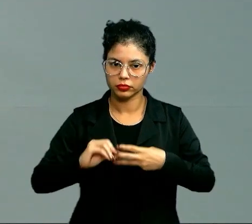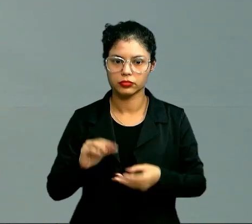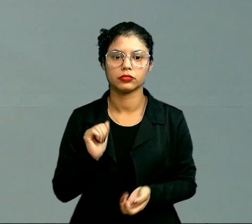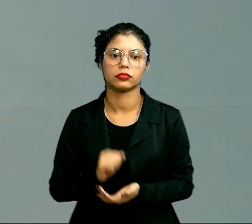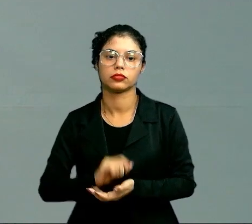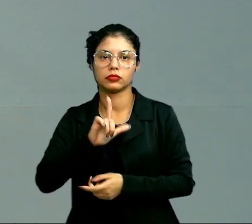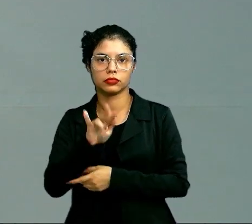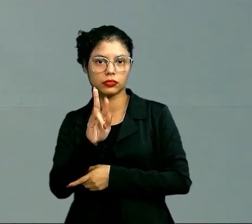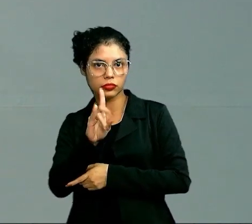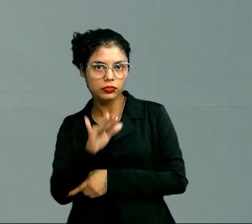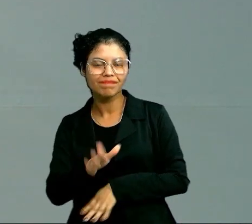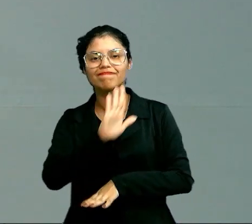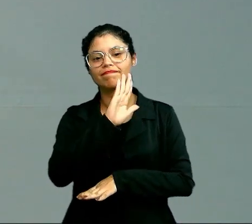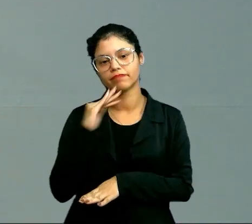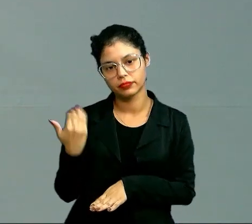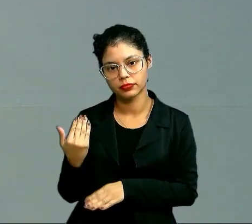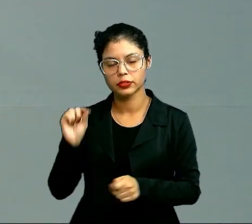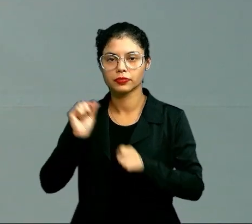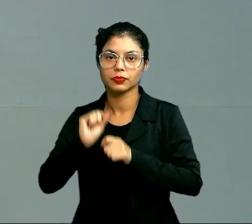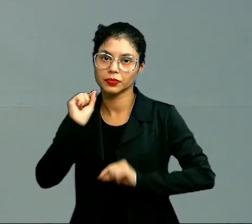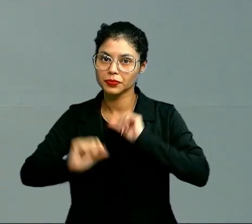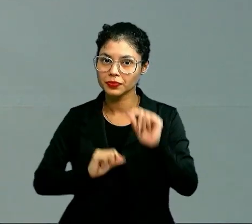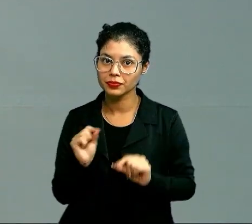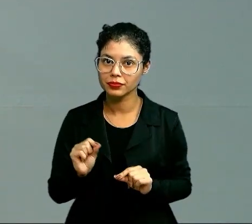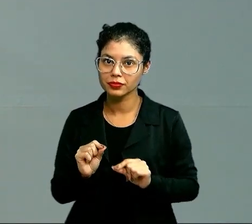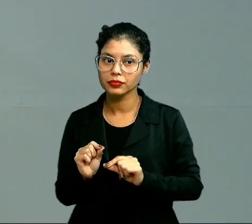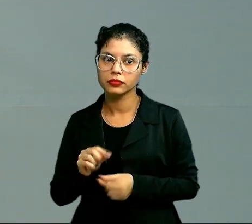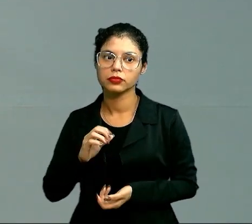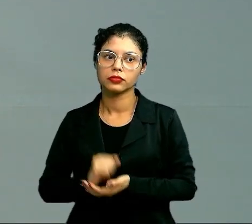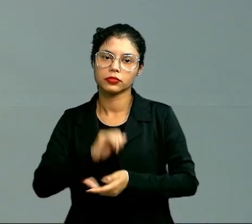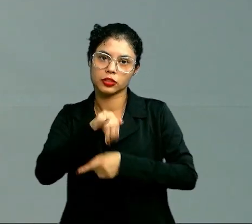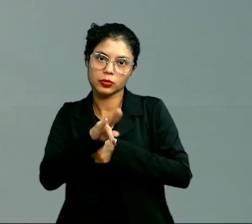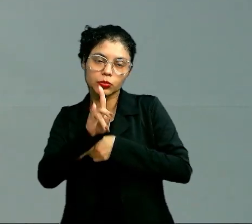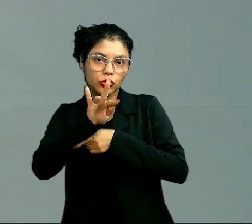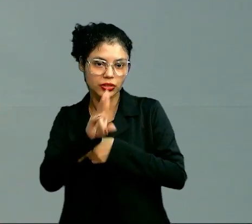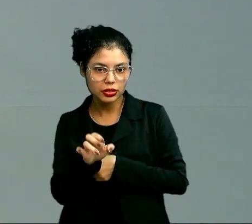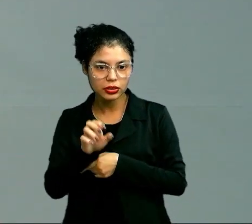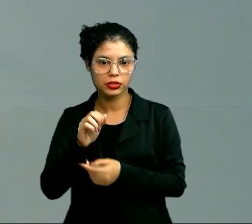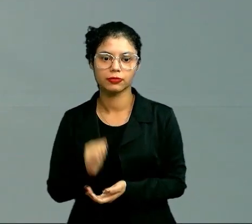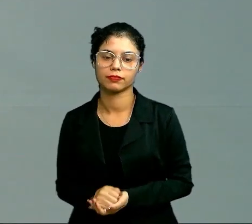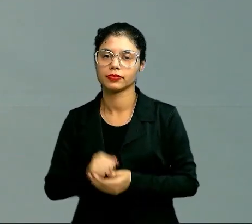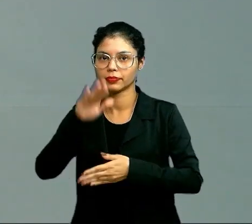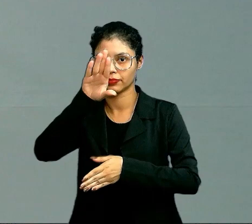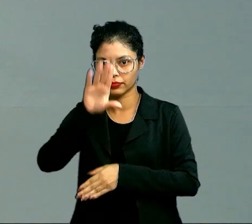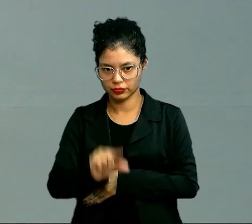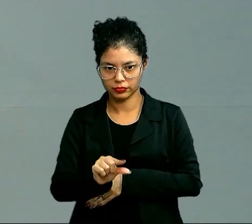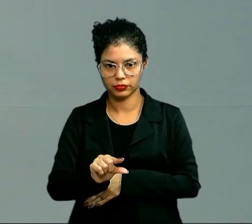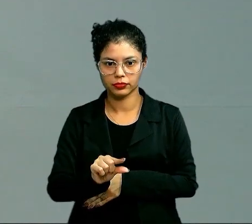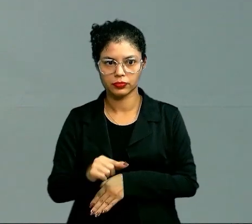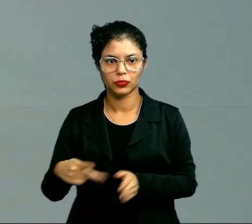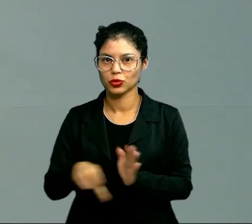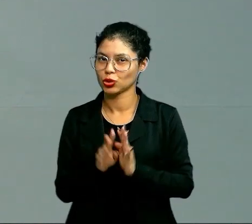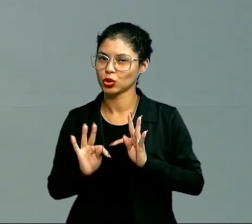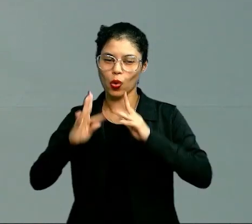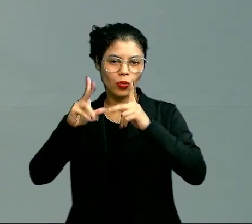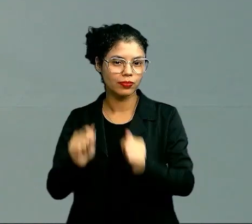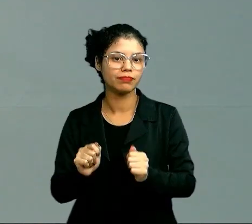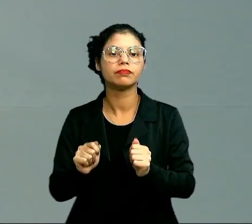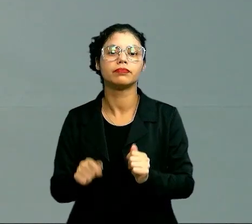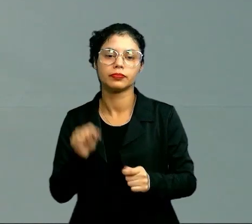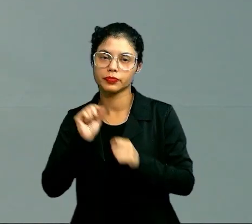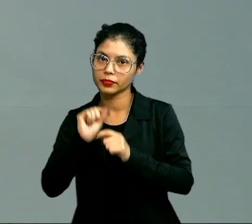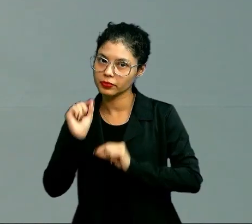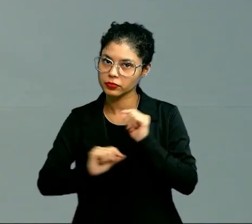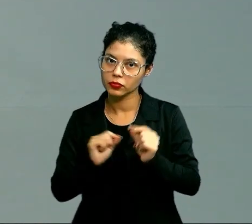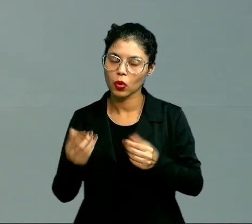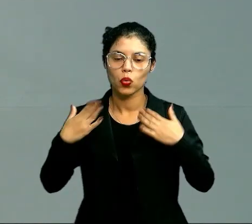de linfócitos, vai matar, fazendo com que a sua imunidade baixa drasticamente, fazendo